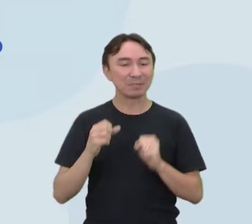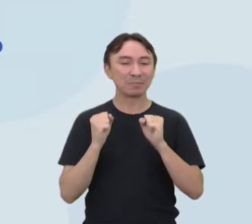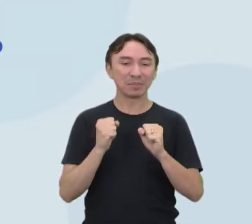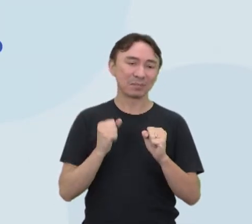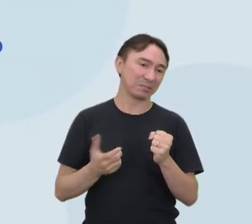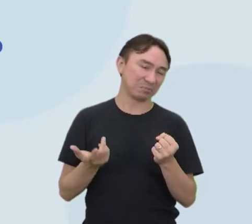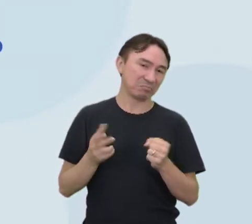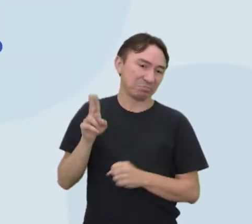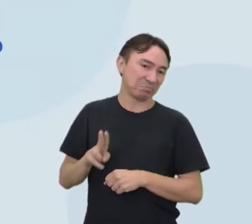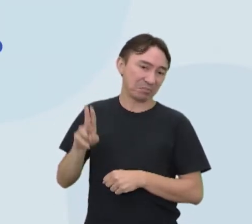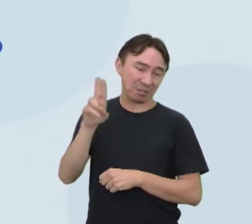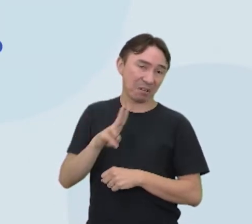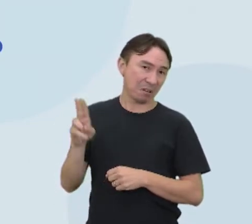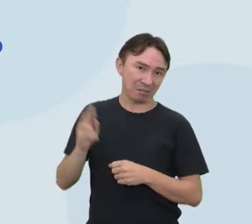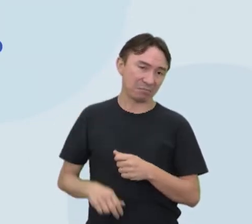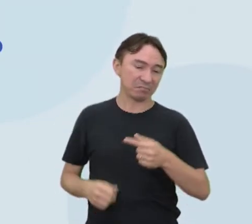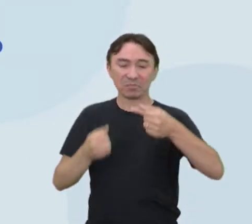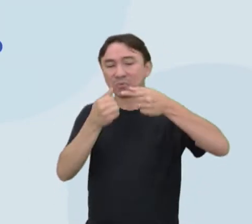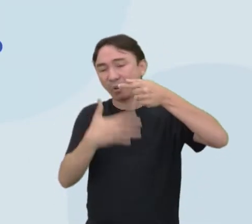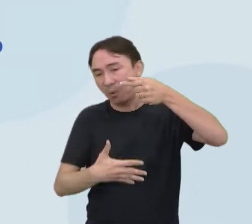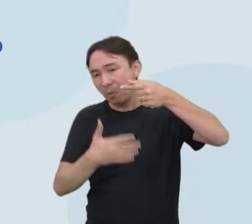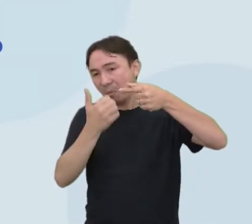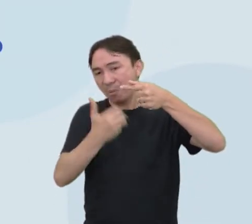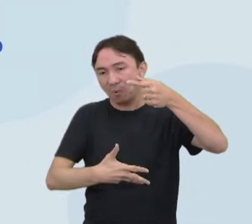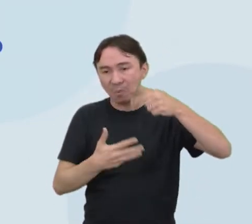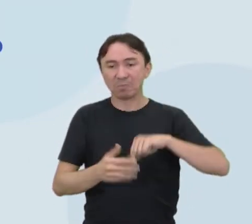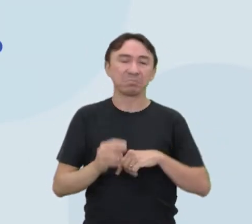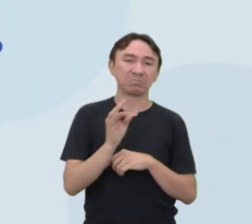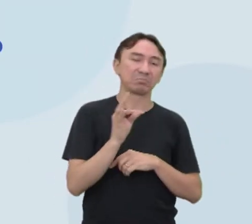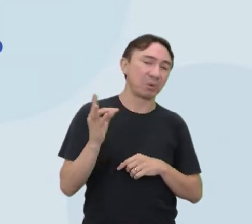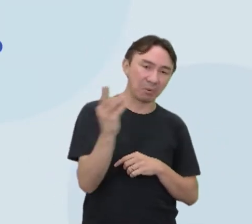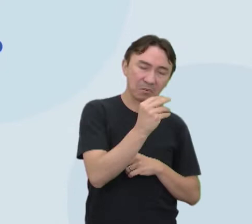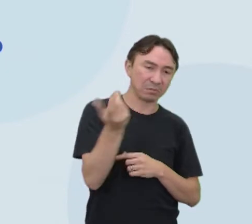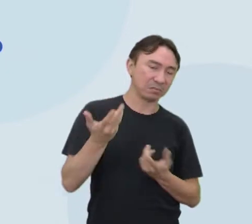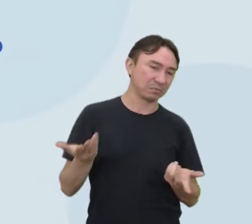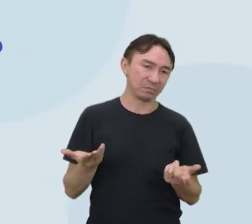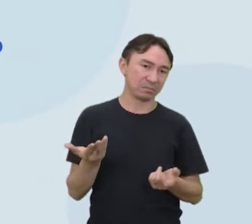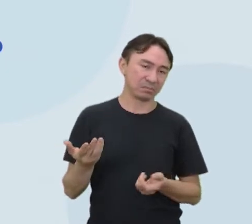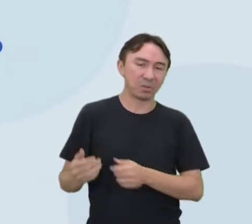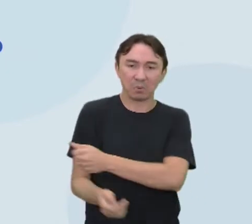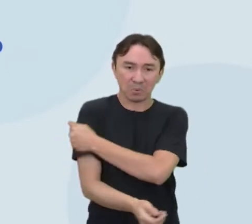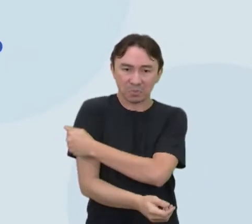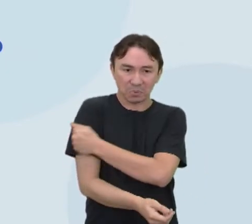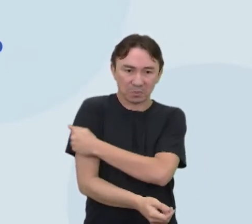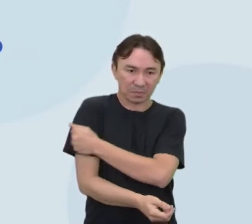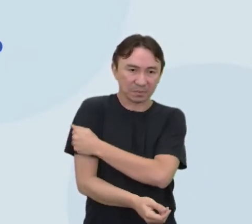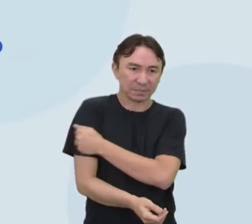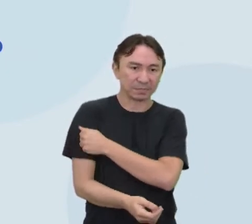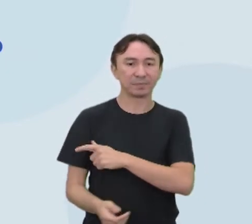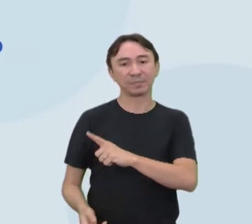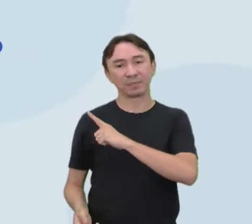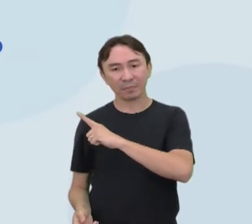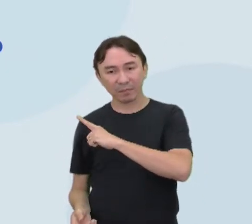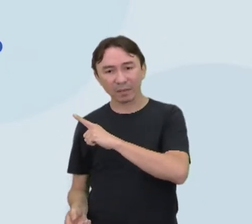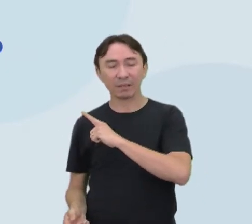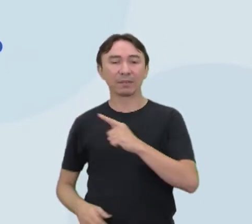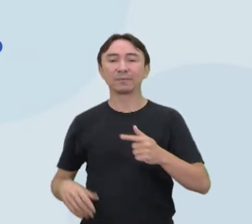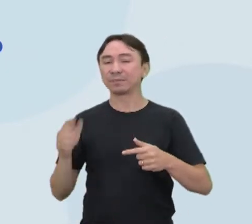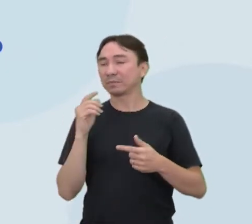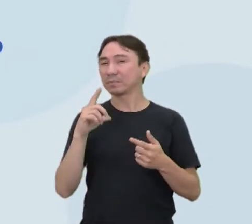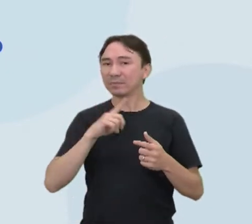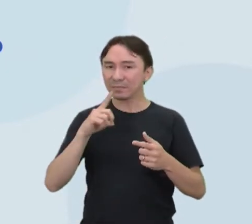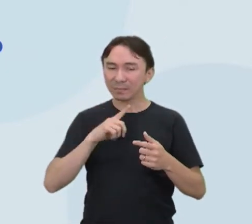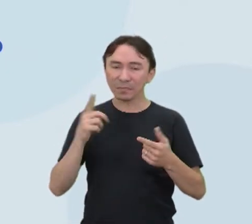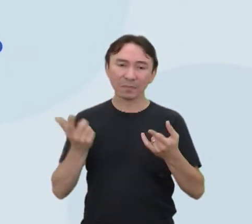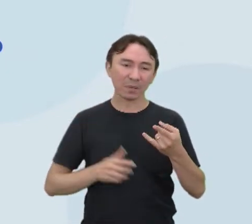Google, que todos os estudantes aí da rede pública, né, eles têm acesso. É o né? Google Forms ou o Google Formulário, e Sim. como eles